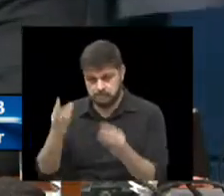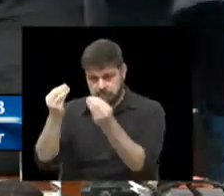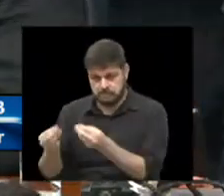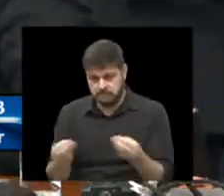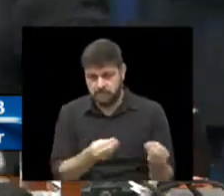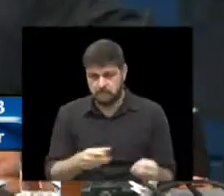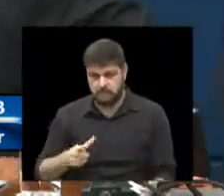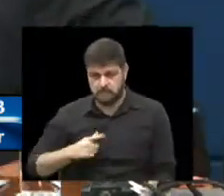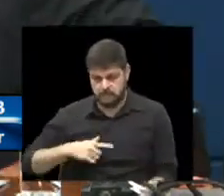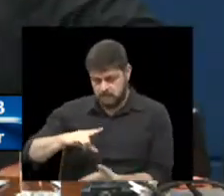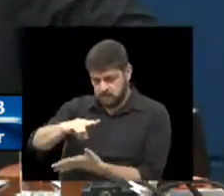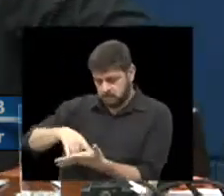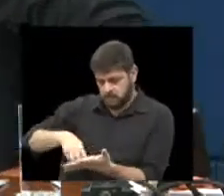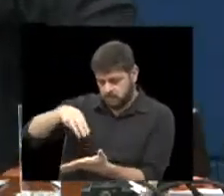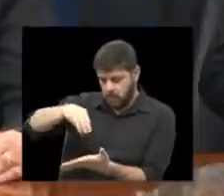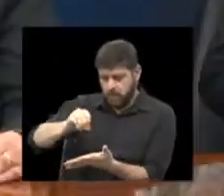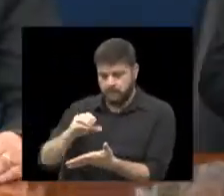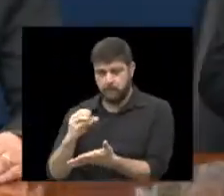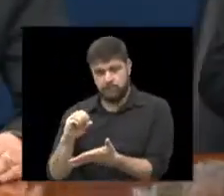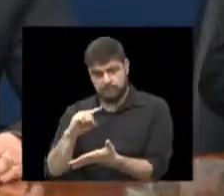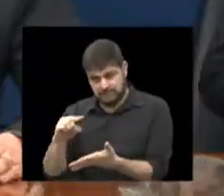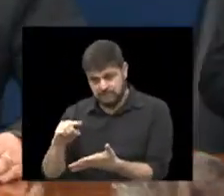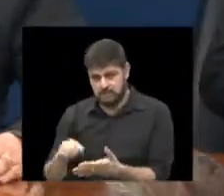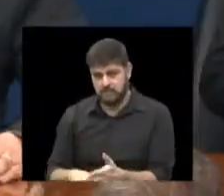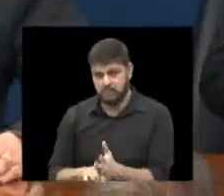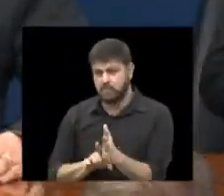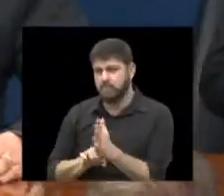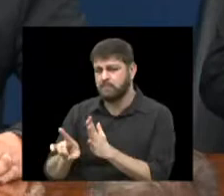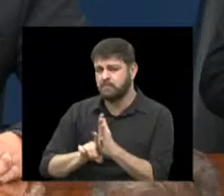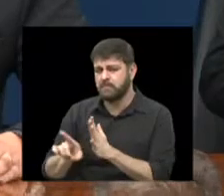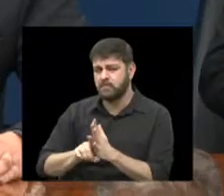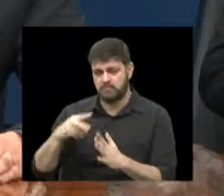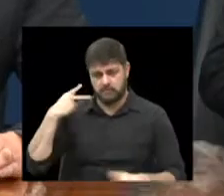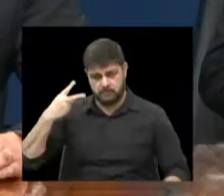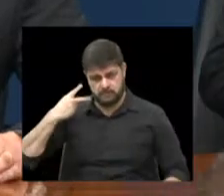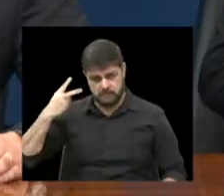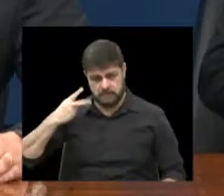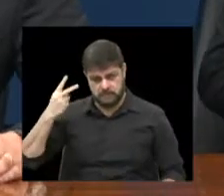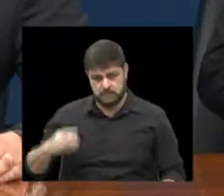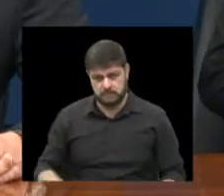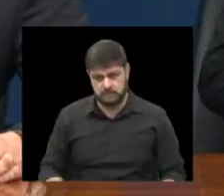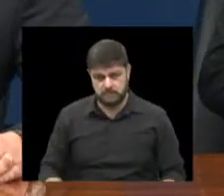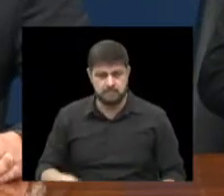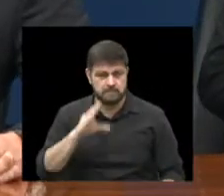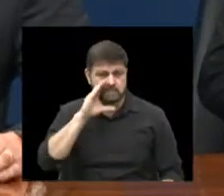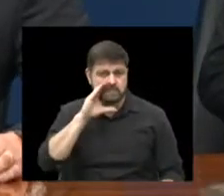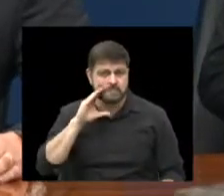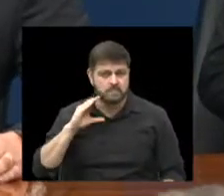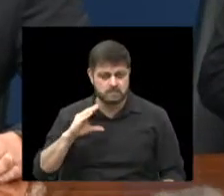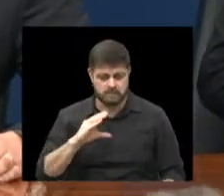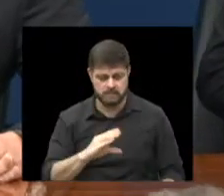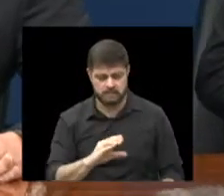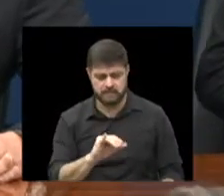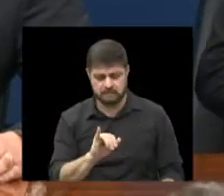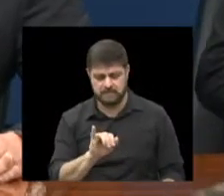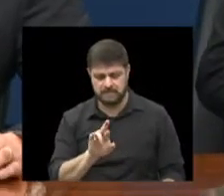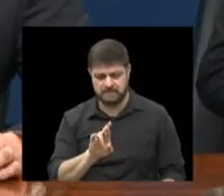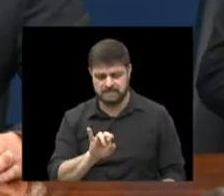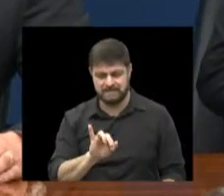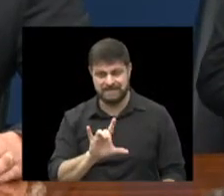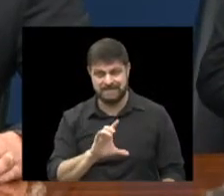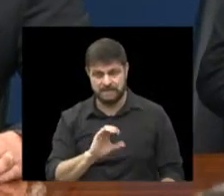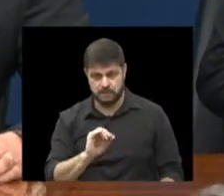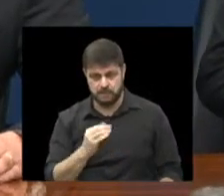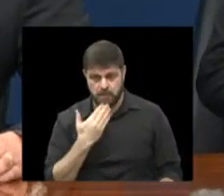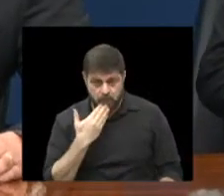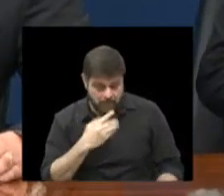Existem moções. Eu solicito o vereador Luiz Henrique Cirilo para que peça